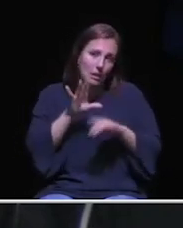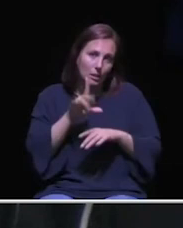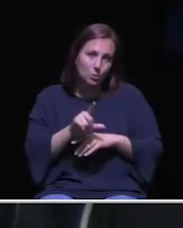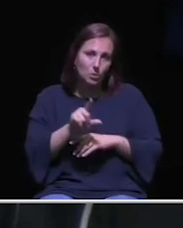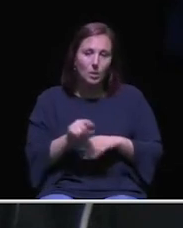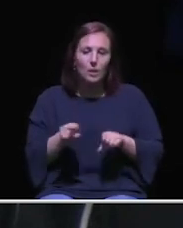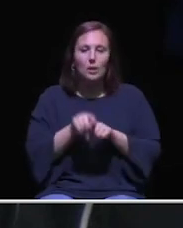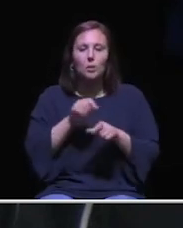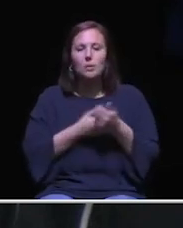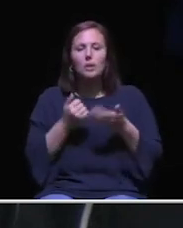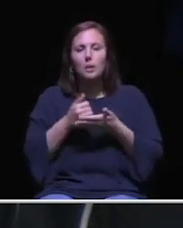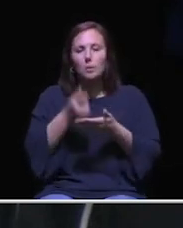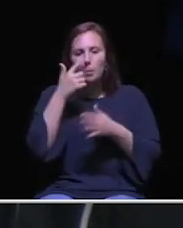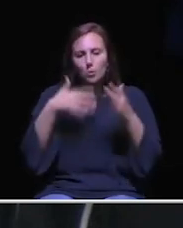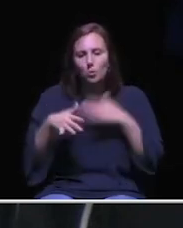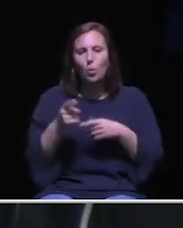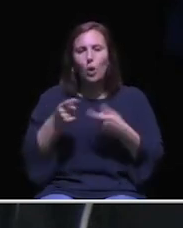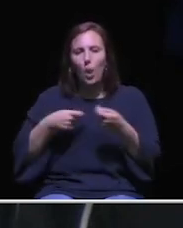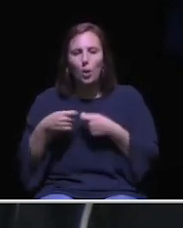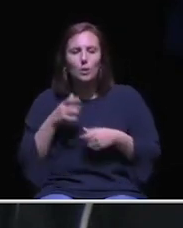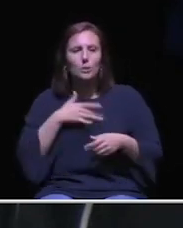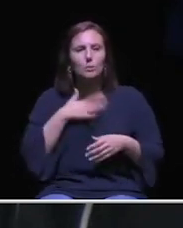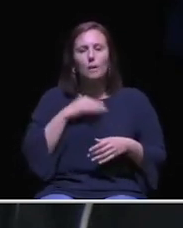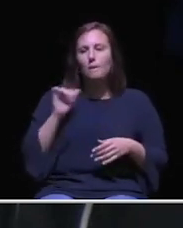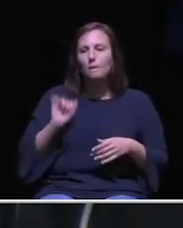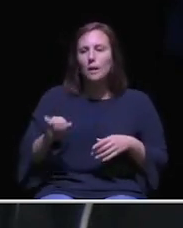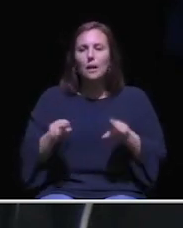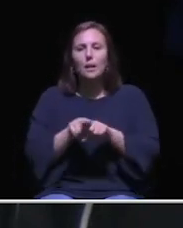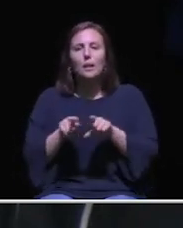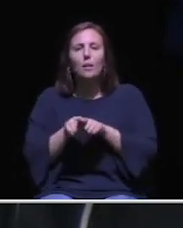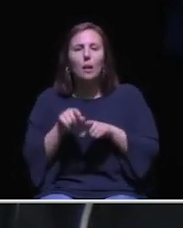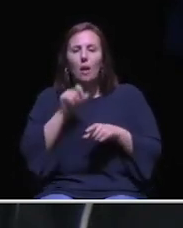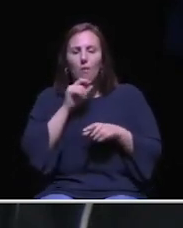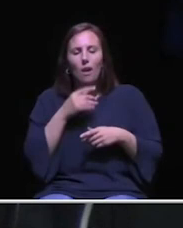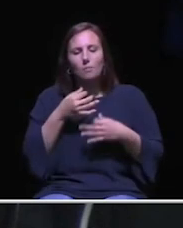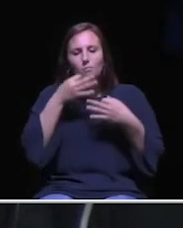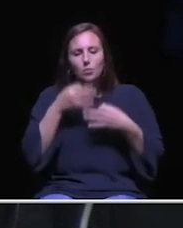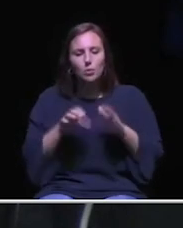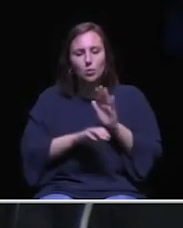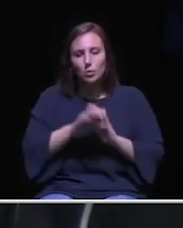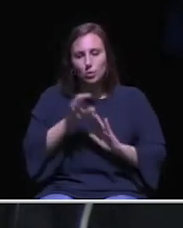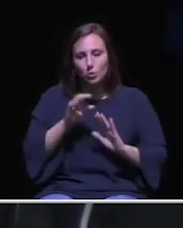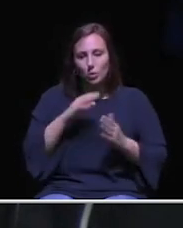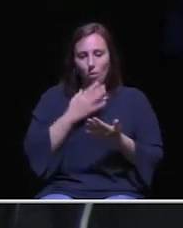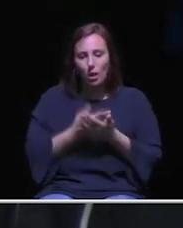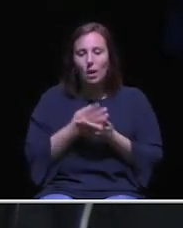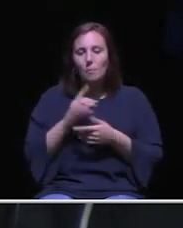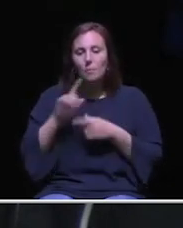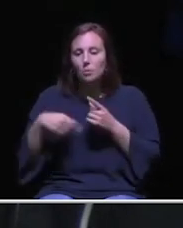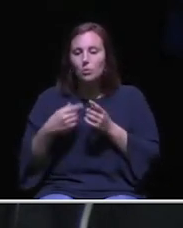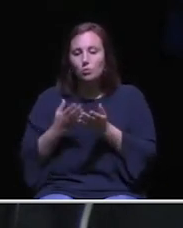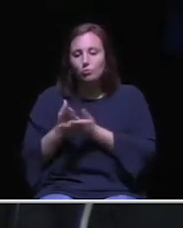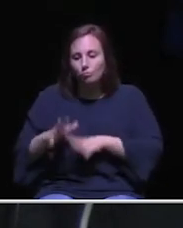Uma cidade que apoia as suas pessoas, o seu comércio, as suas empresas, é aquela que percebe a importância de garantir as condições para que se mantenham e